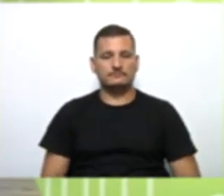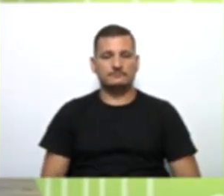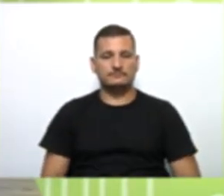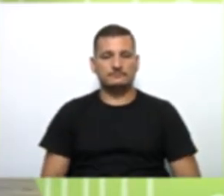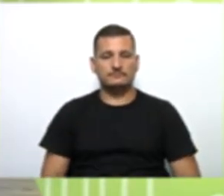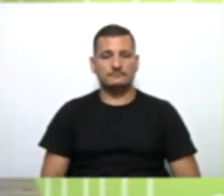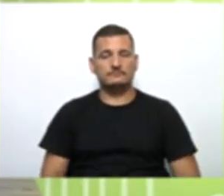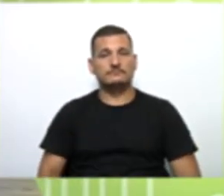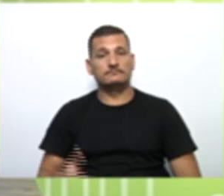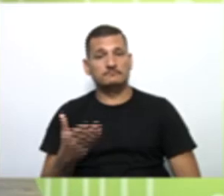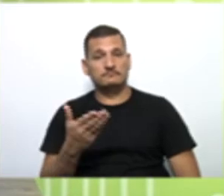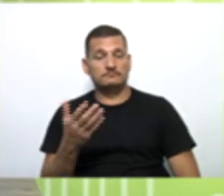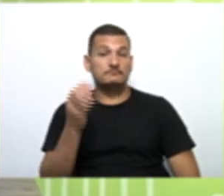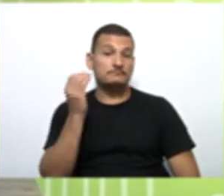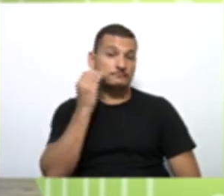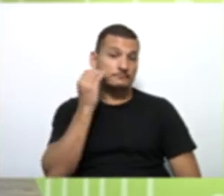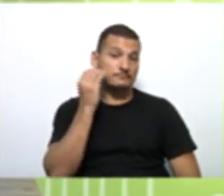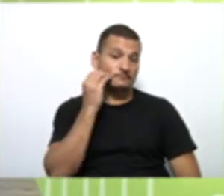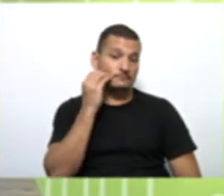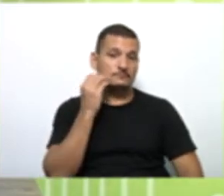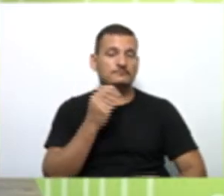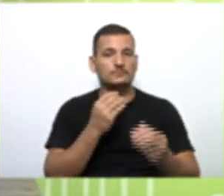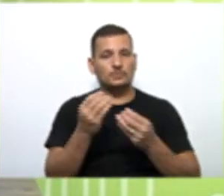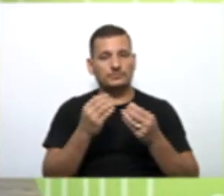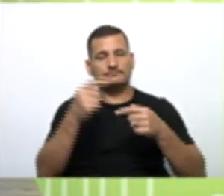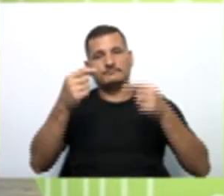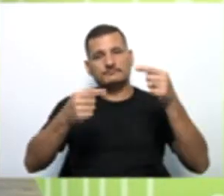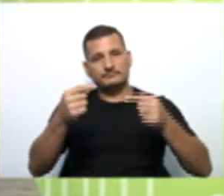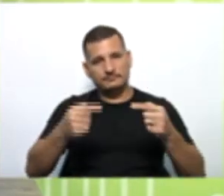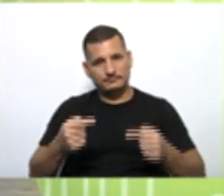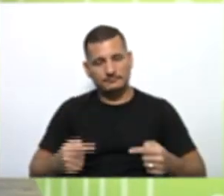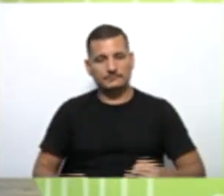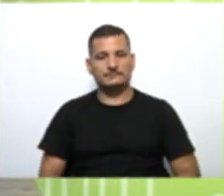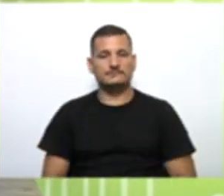verificar, então, como que se aplica um questionário.